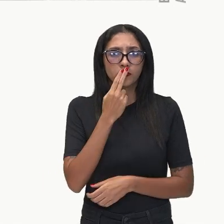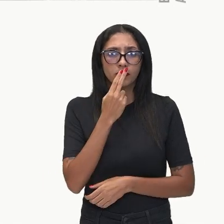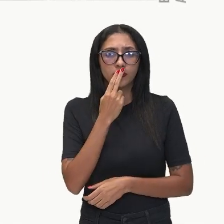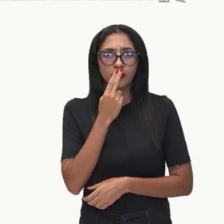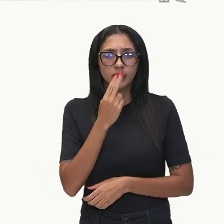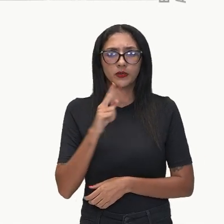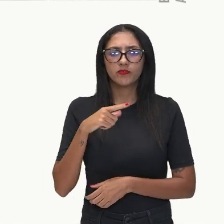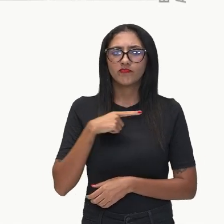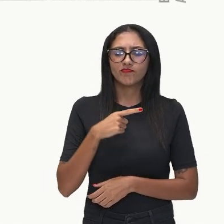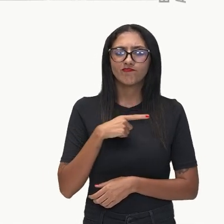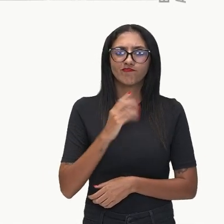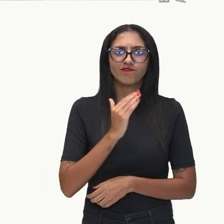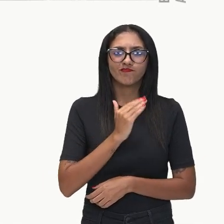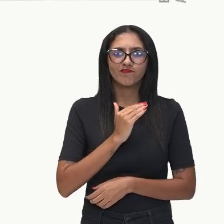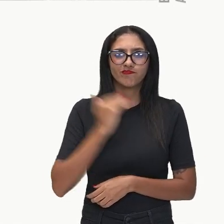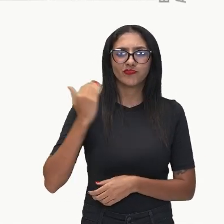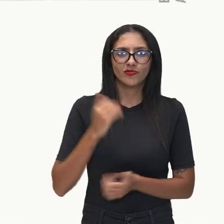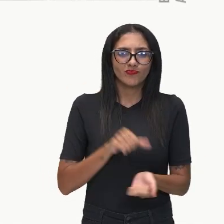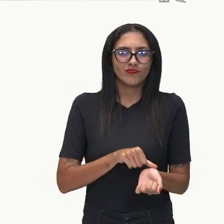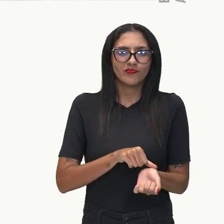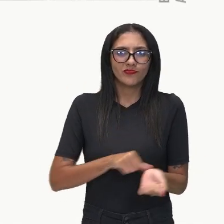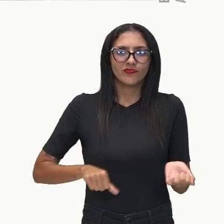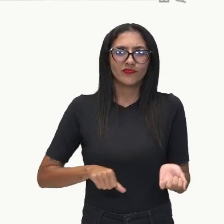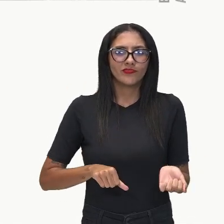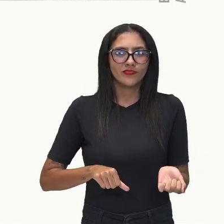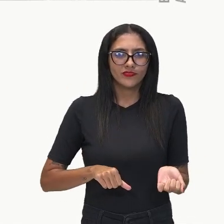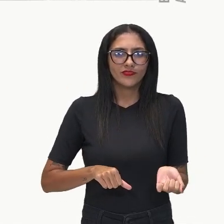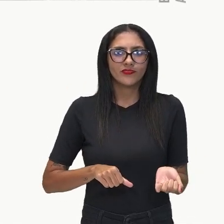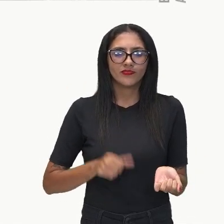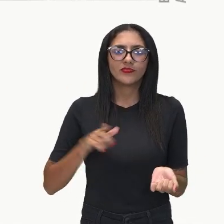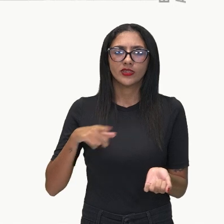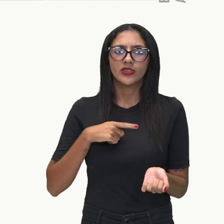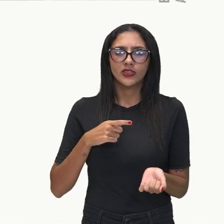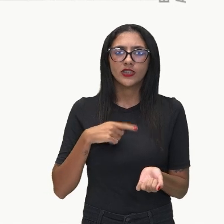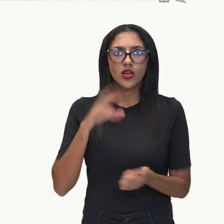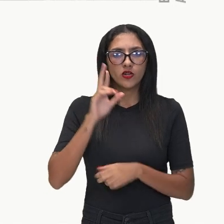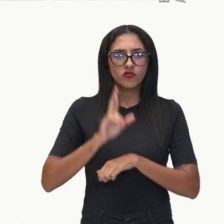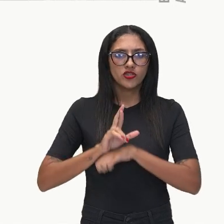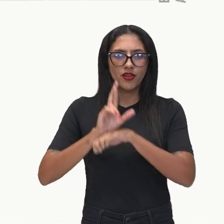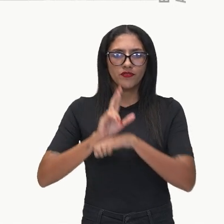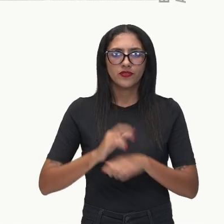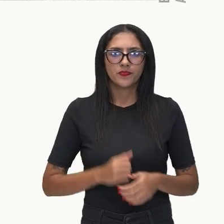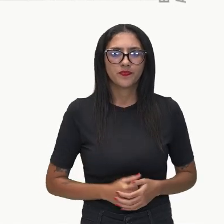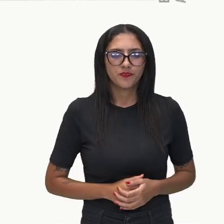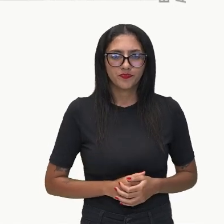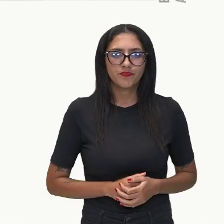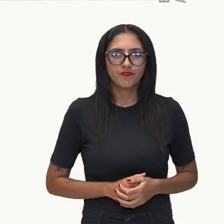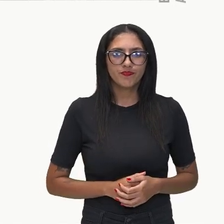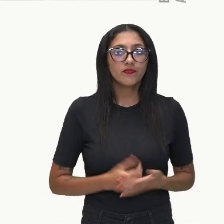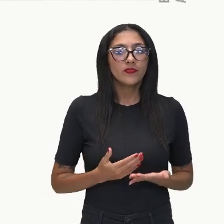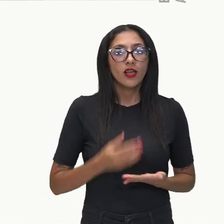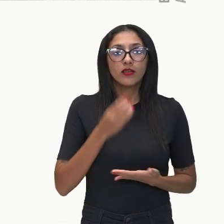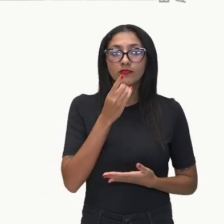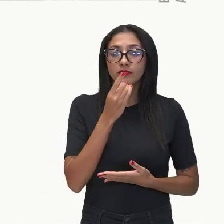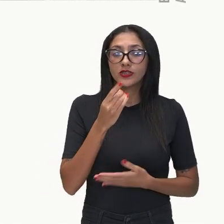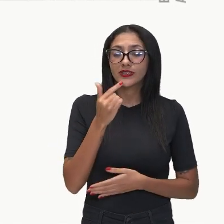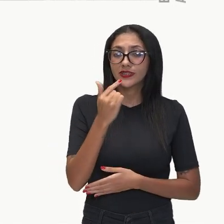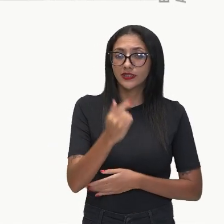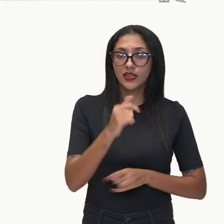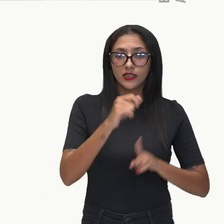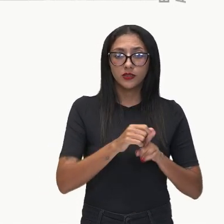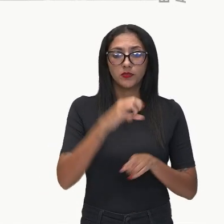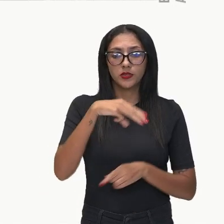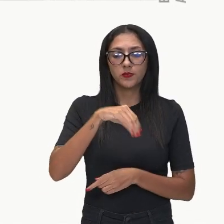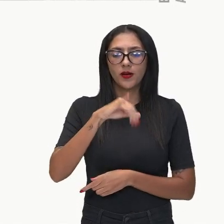do nazismo, o maior de todos os comandantes, então, do eixo. No dia 7 de maio, nós tivemos a rendição